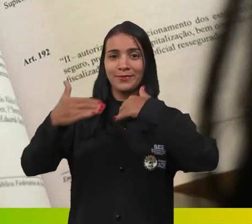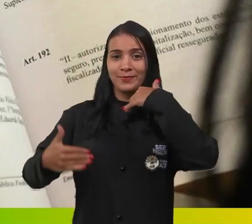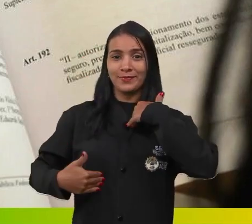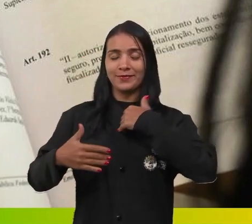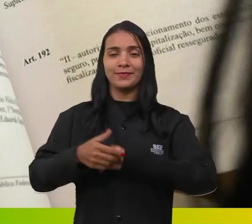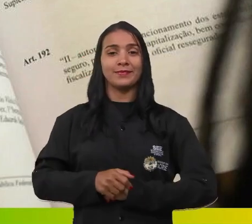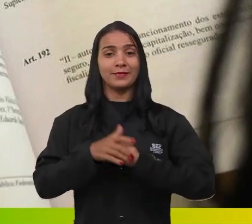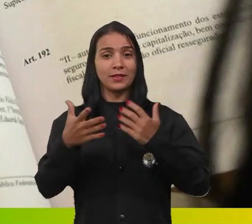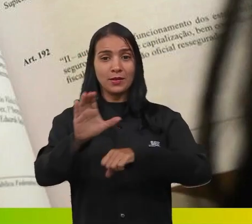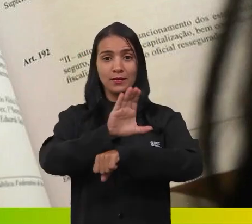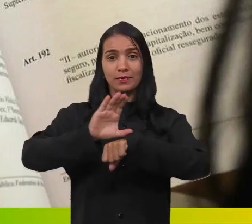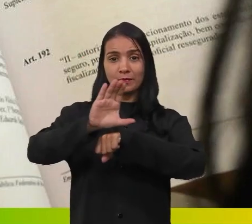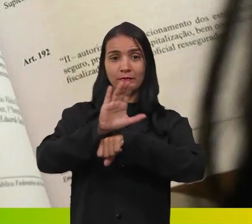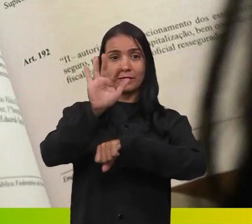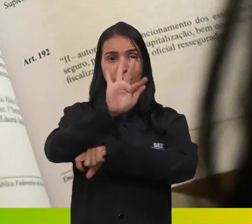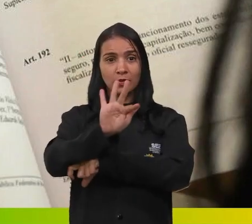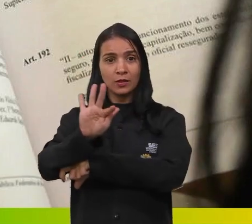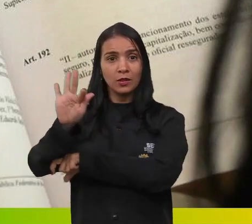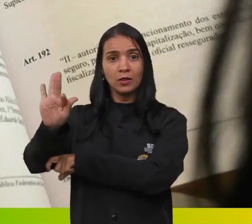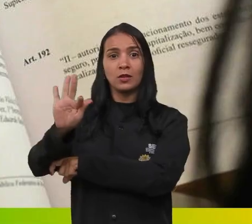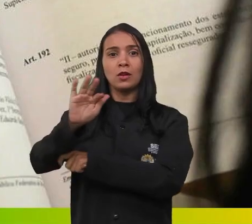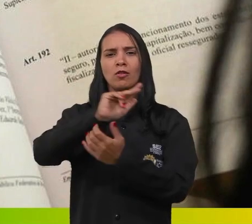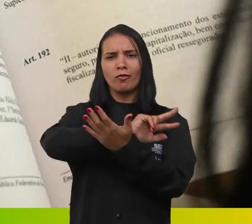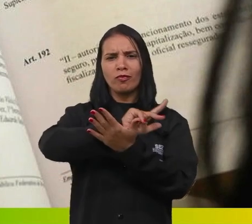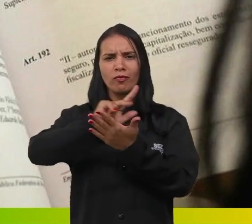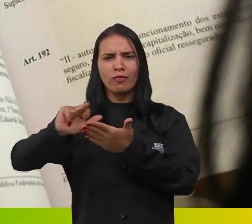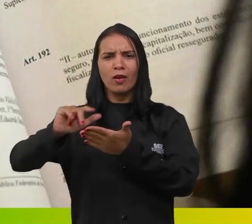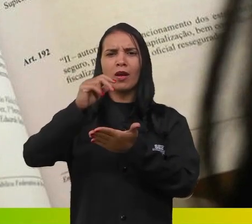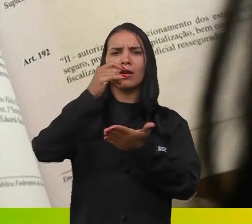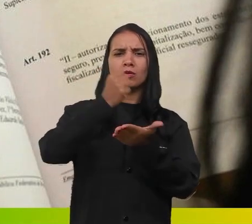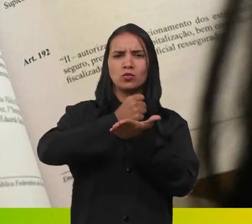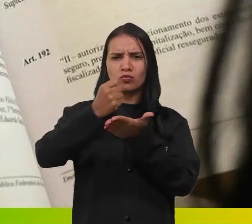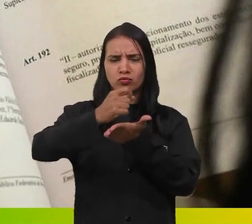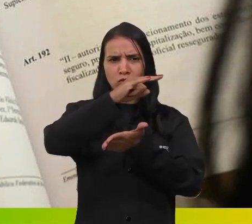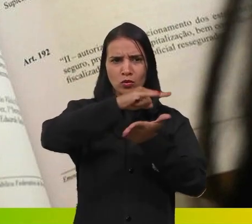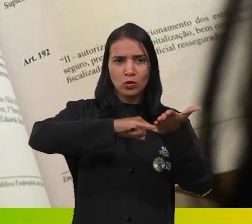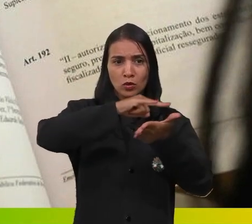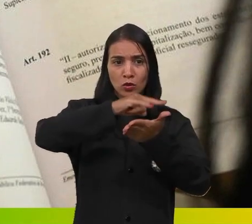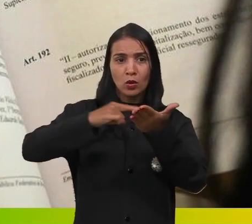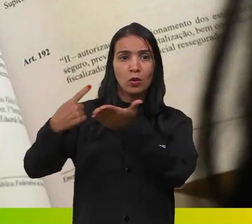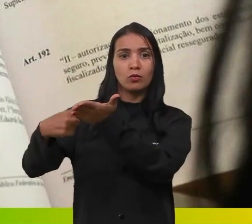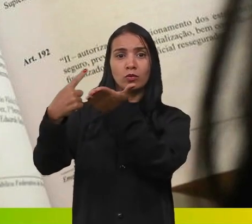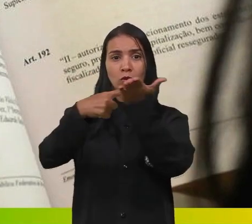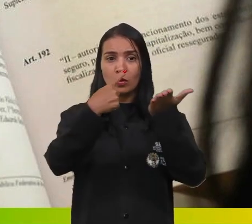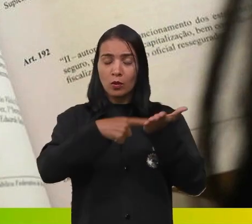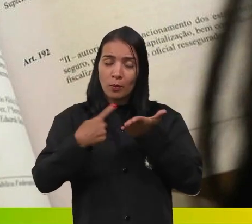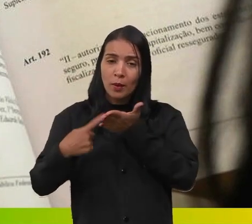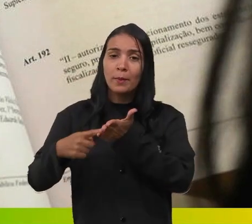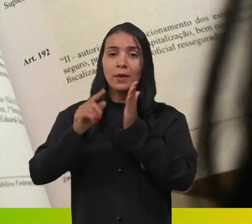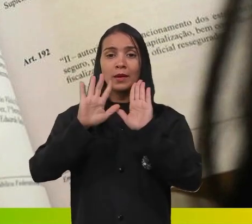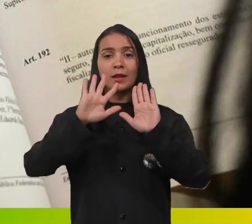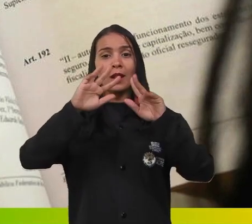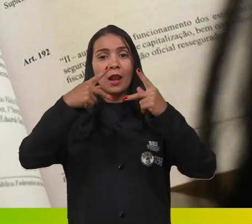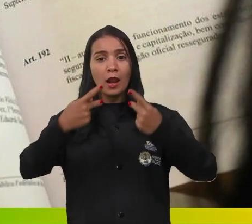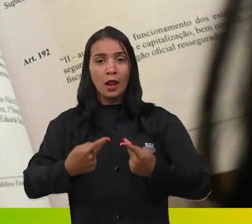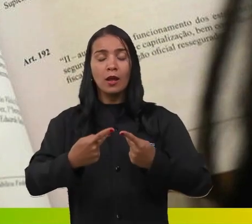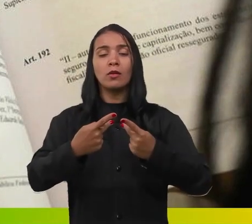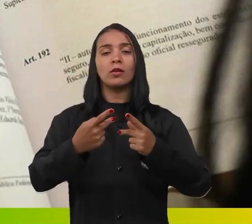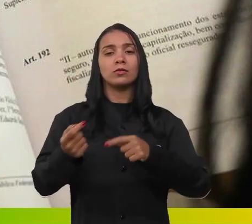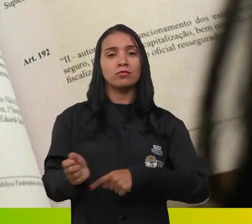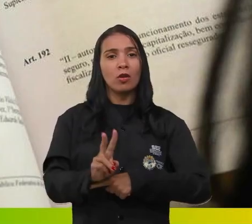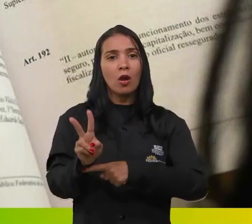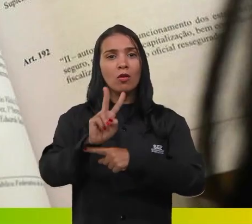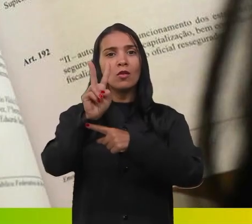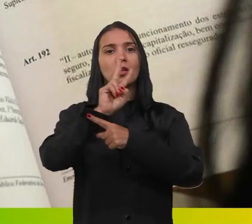e os diversos tratados internacionais reconhecem o direito ao lazer, à saúde e à